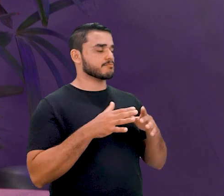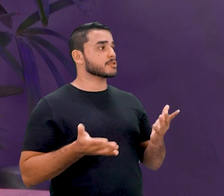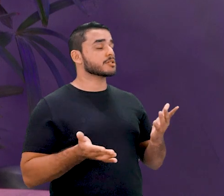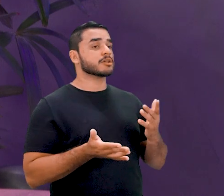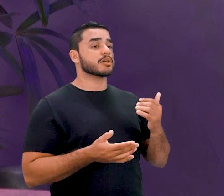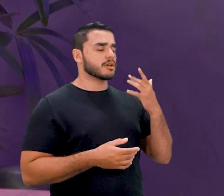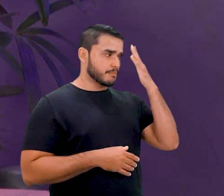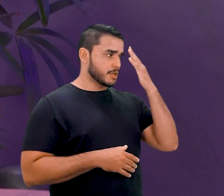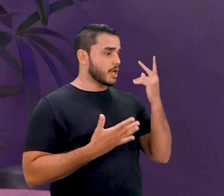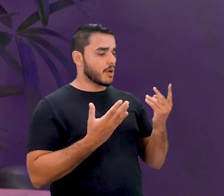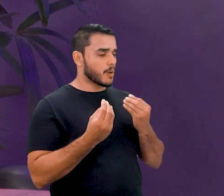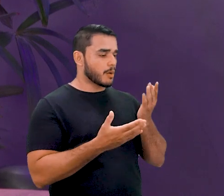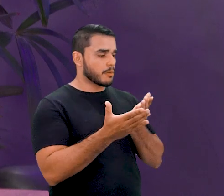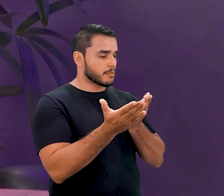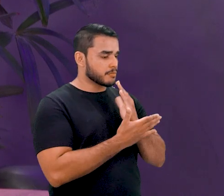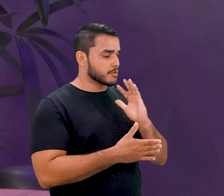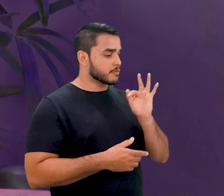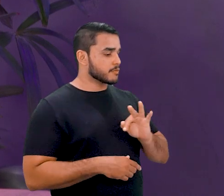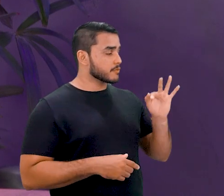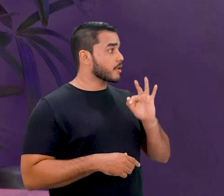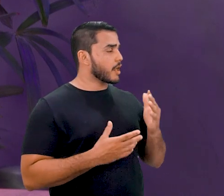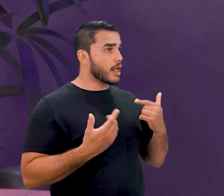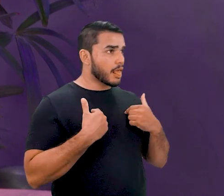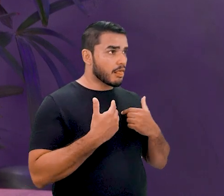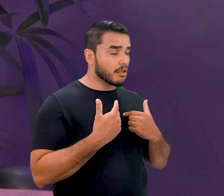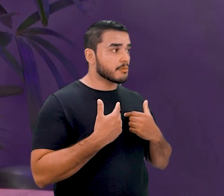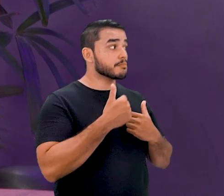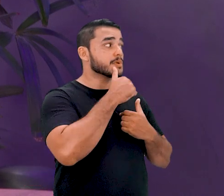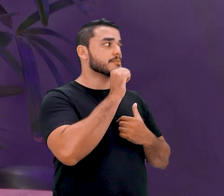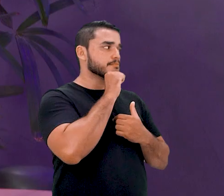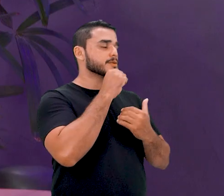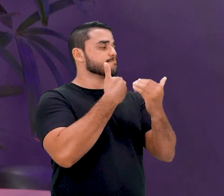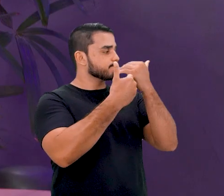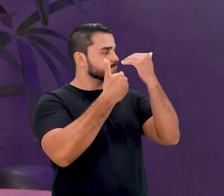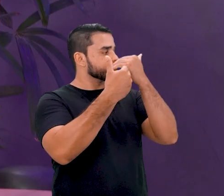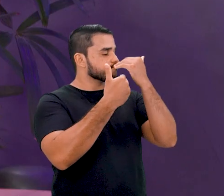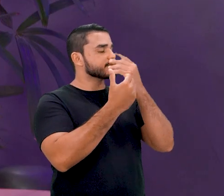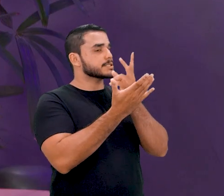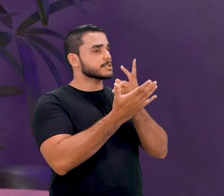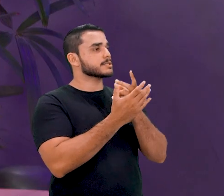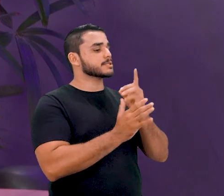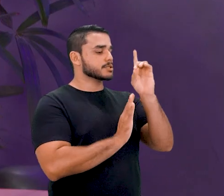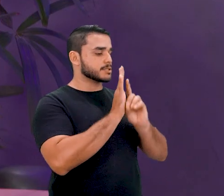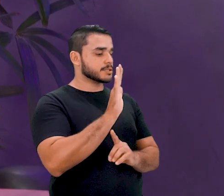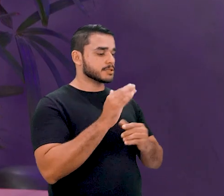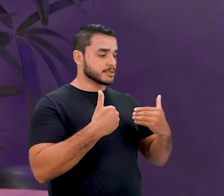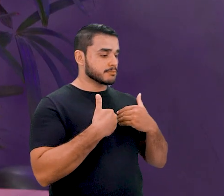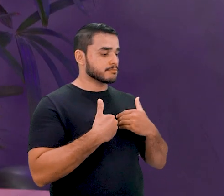mulher, tua filha vai fazer o que na faculdade? Ela dizia, vai ocupar o espaço que é dela. Que massa. Então, ela é a minha